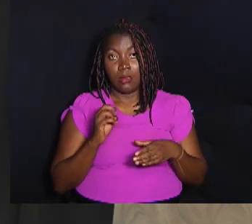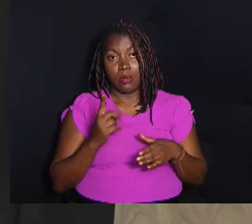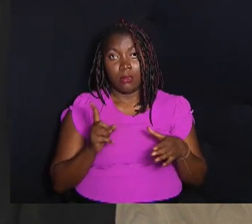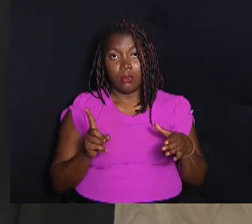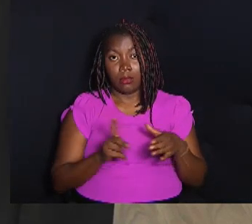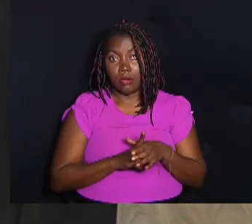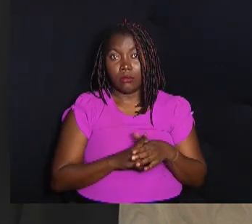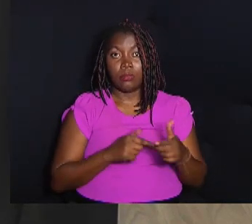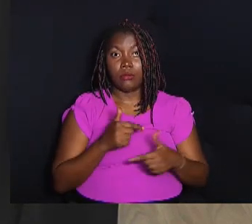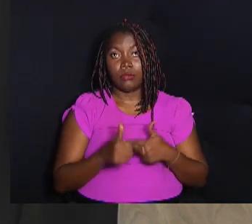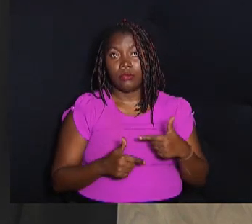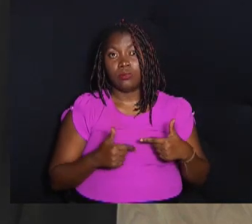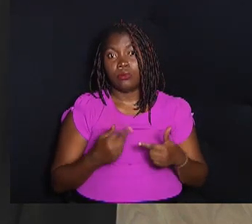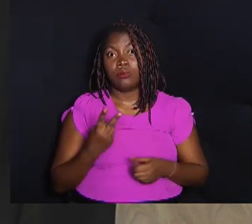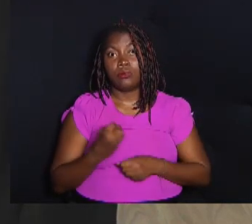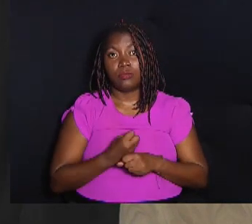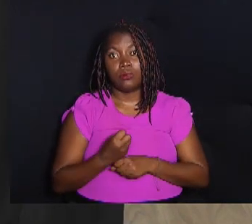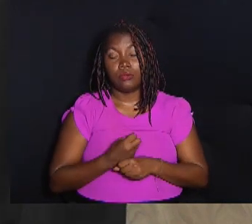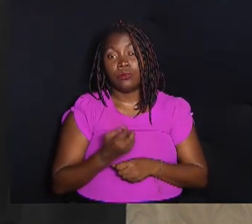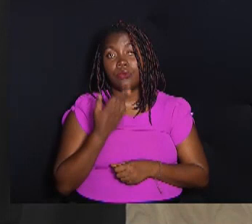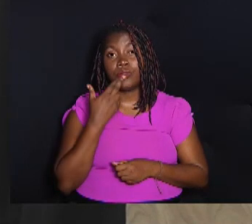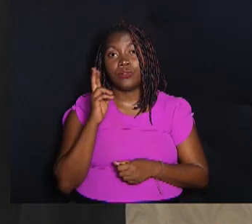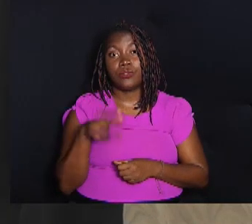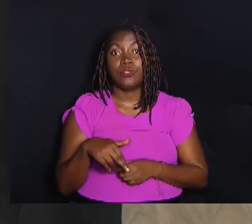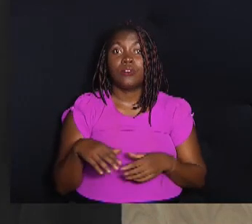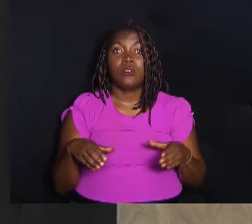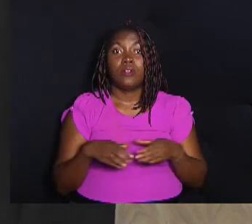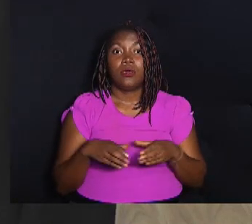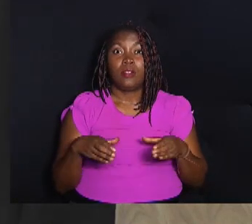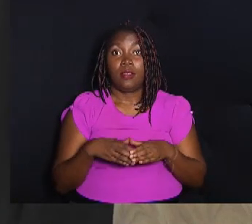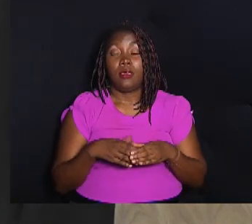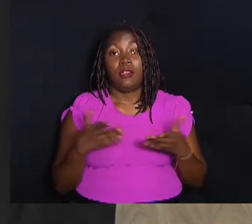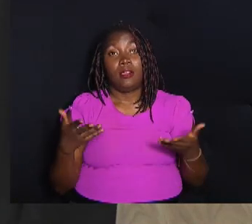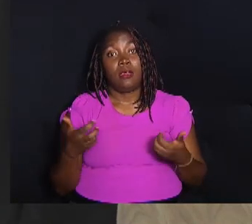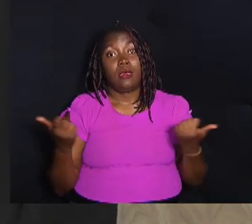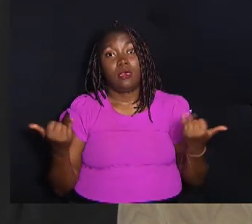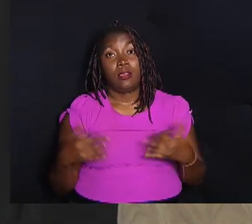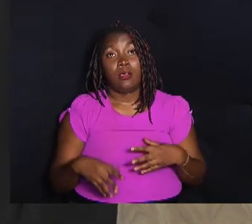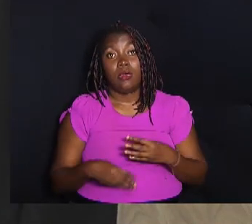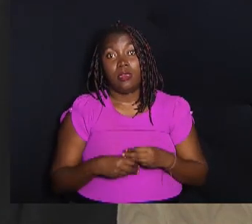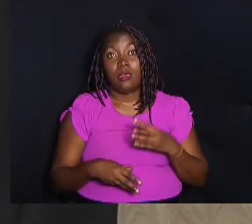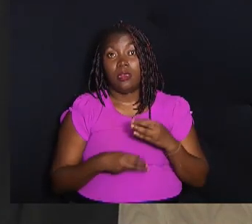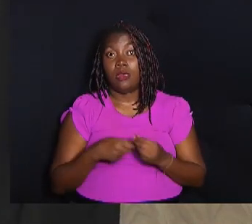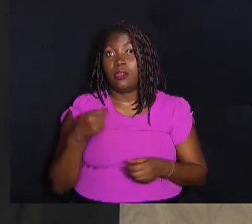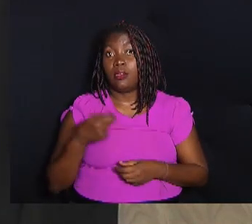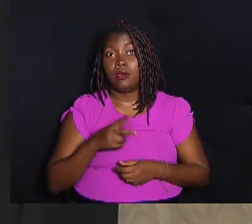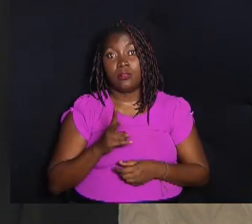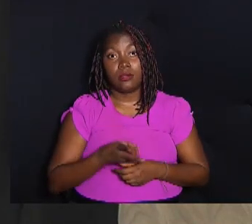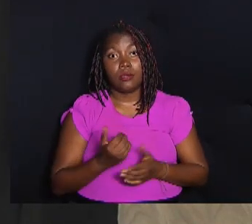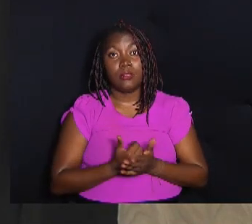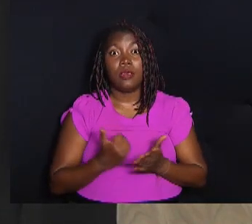eles atuam a cada 2 anos tá certo das comissões vamos falar das emendas impositivas que a gente sempre reforça